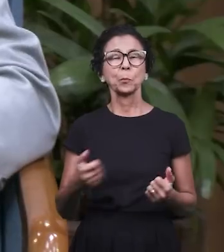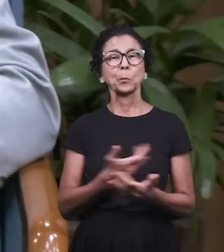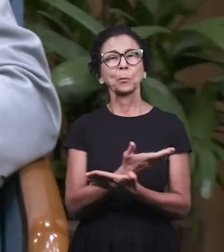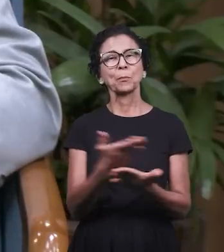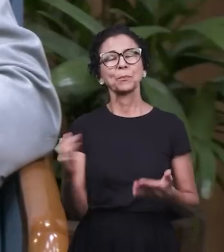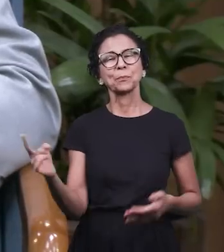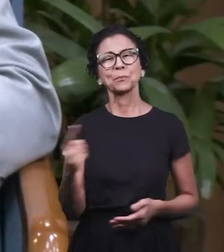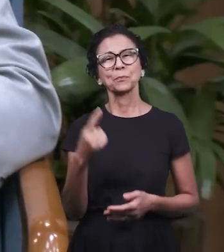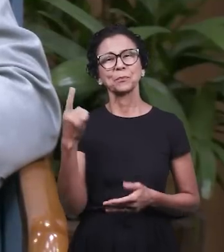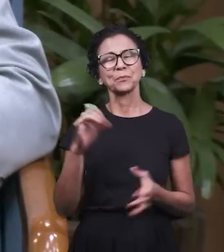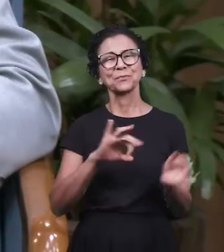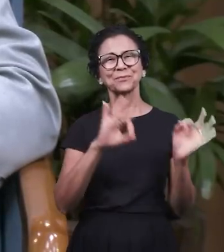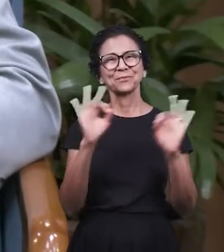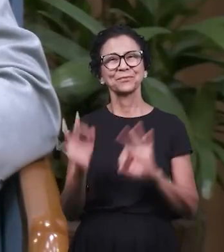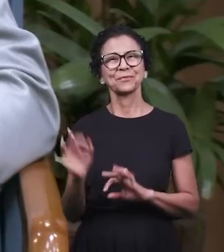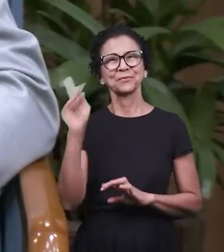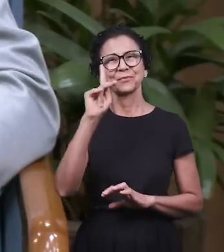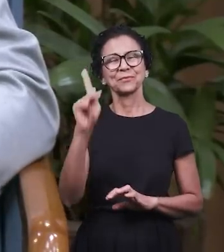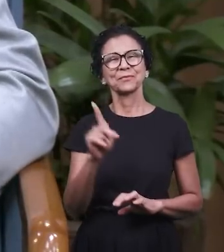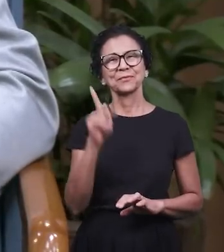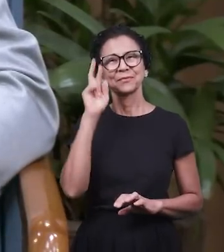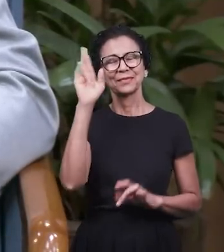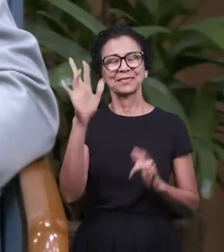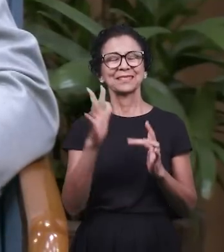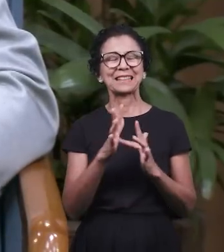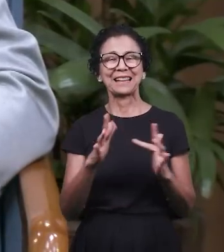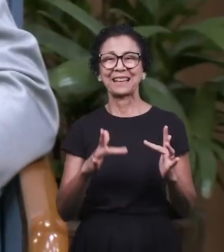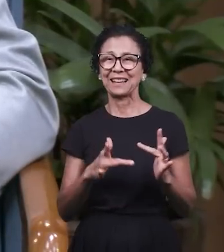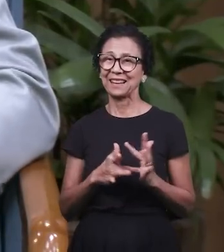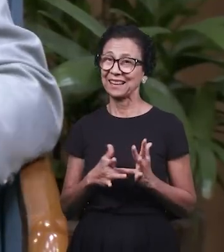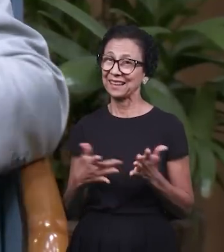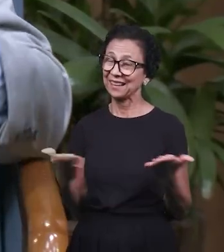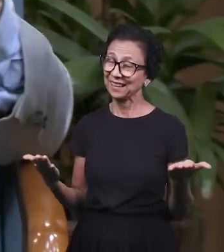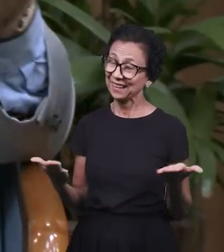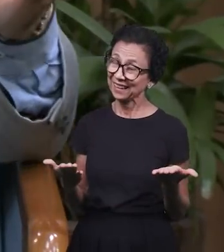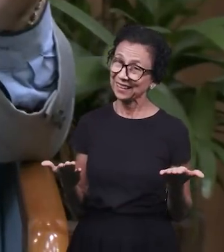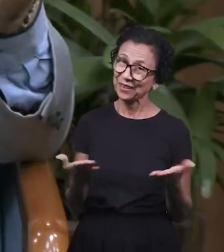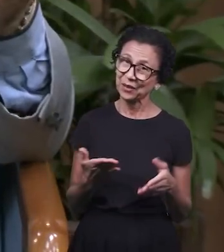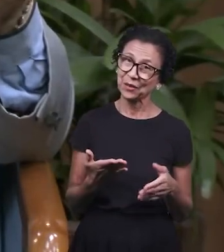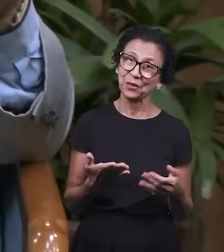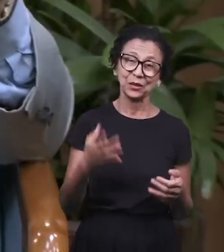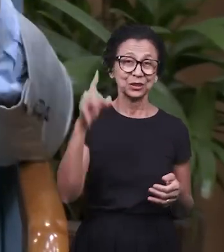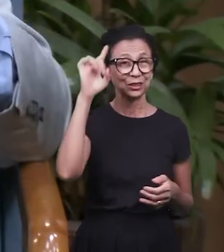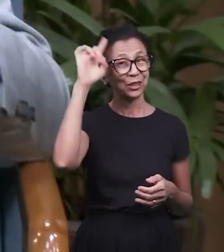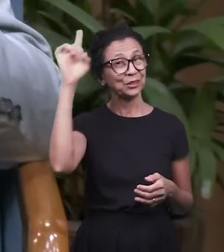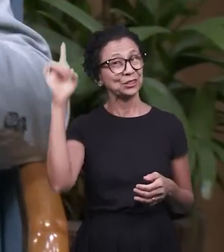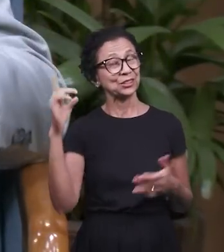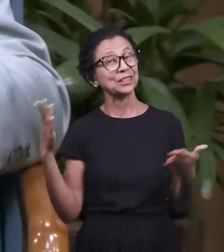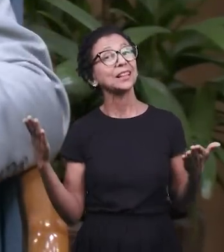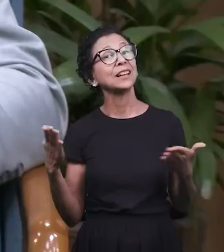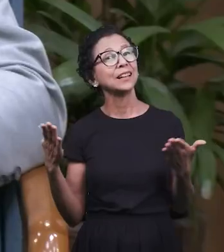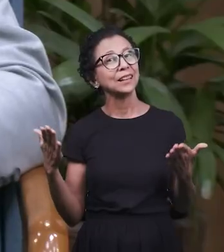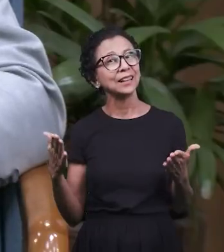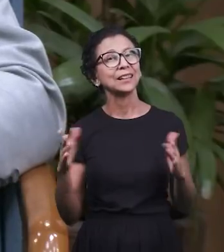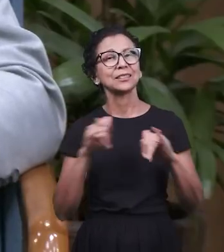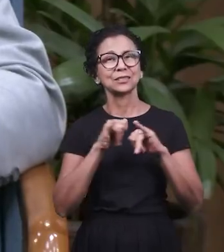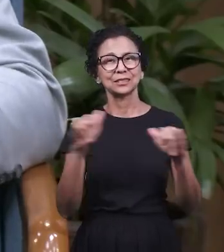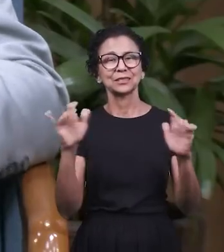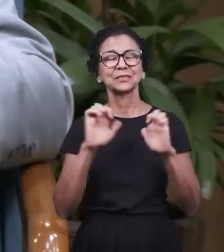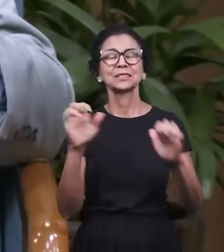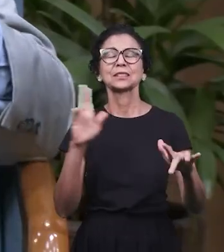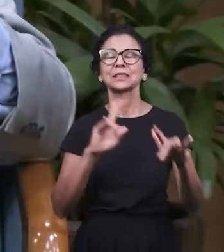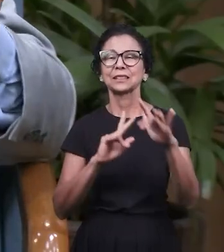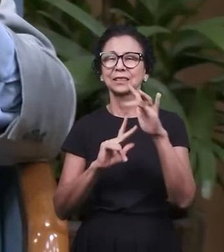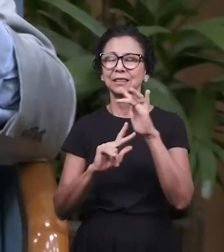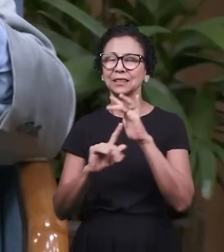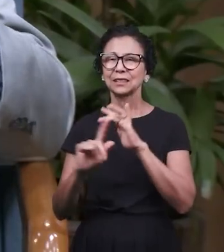Eu saúdo todos aqueles que nos assistem com a paz do Senhor Jesus. Chegou o dia do Anunciando o Evangelho Eterno.